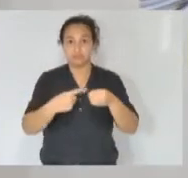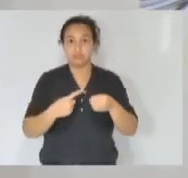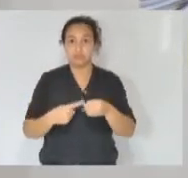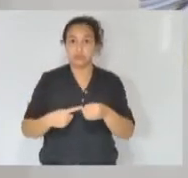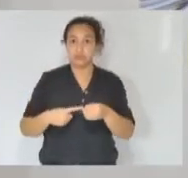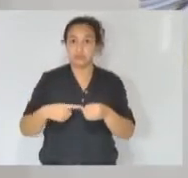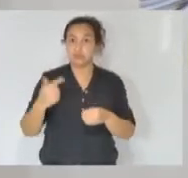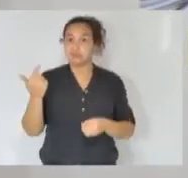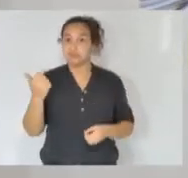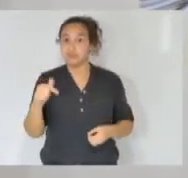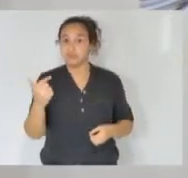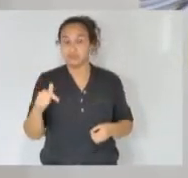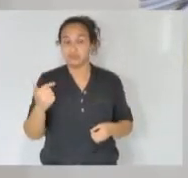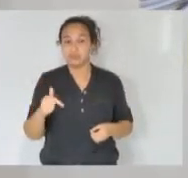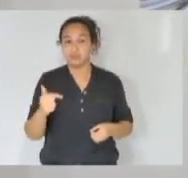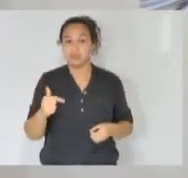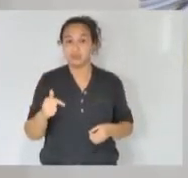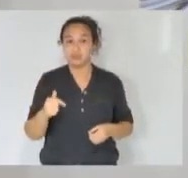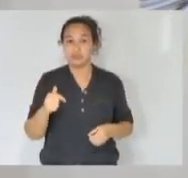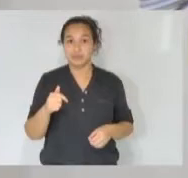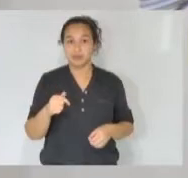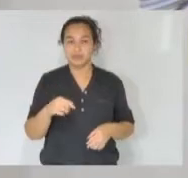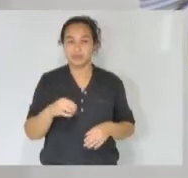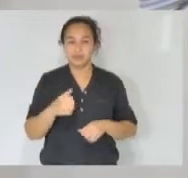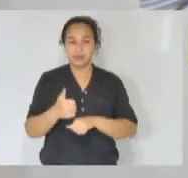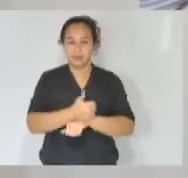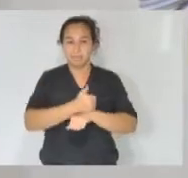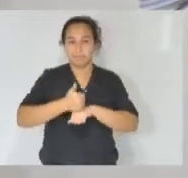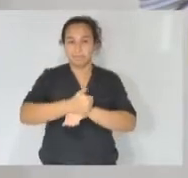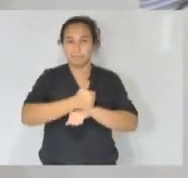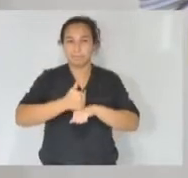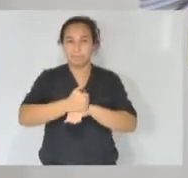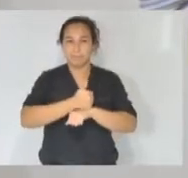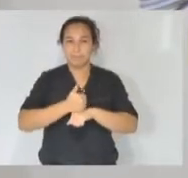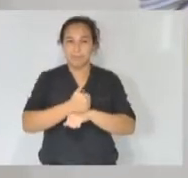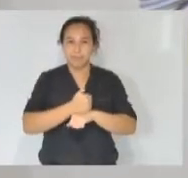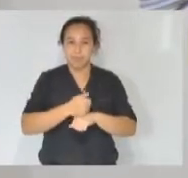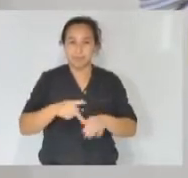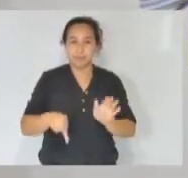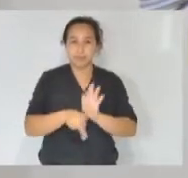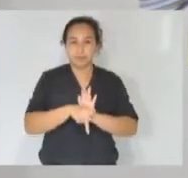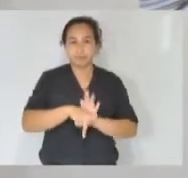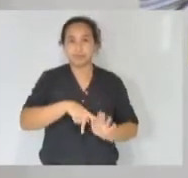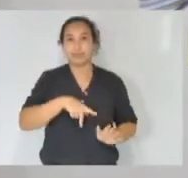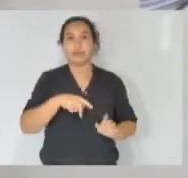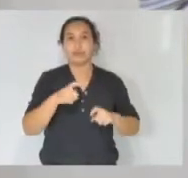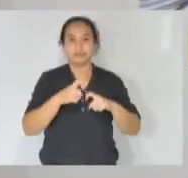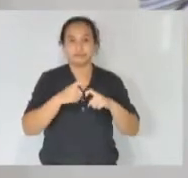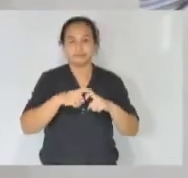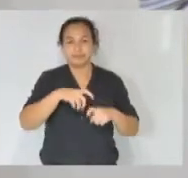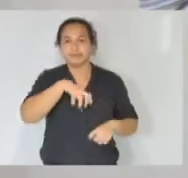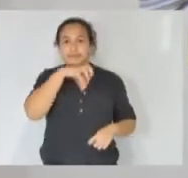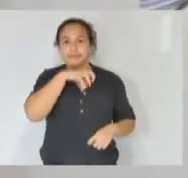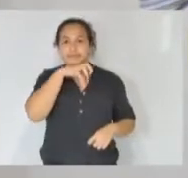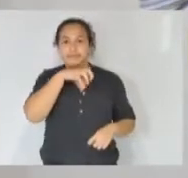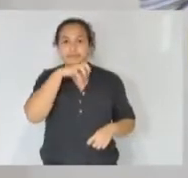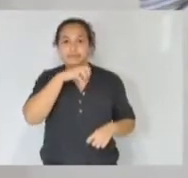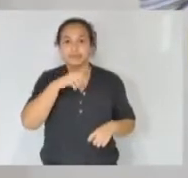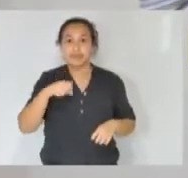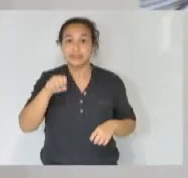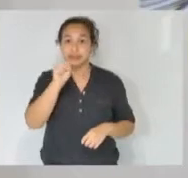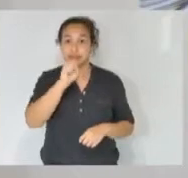têm um profissional ligado diretamente à atividade de sanidade animal. Santa Catarina